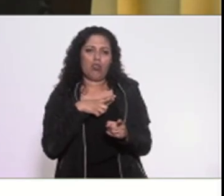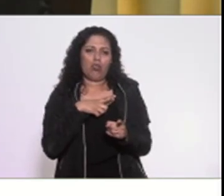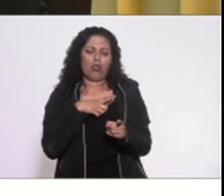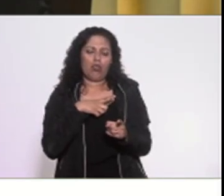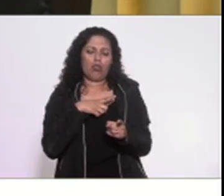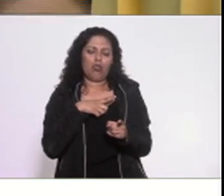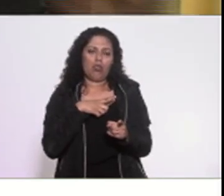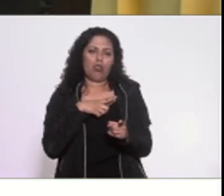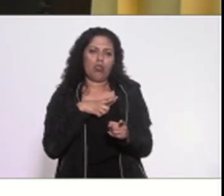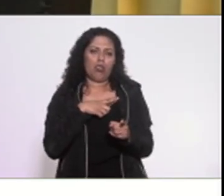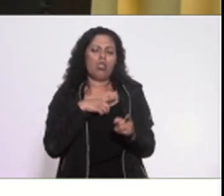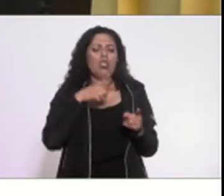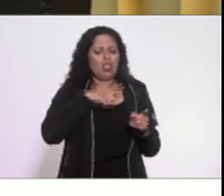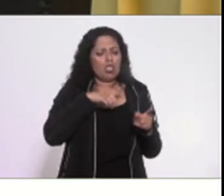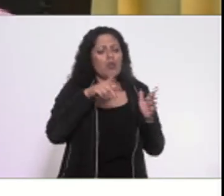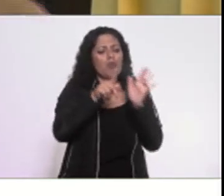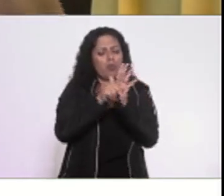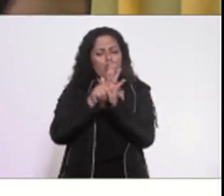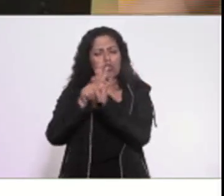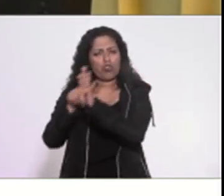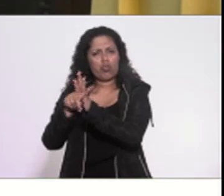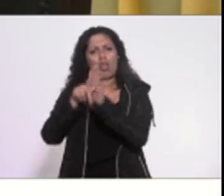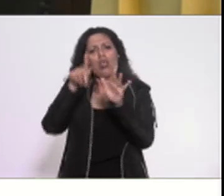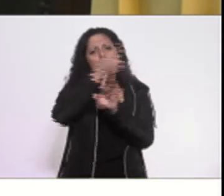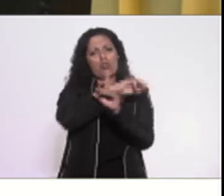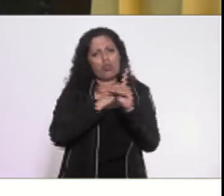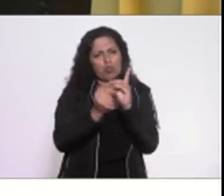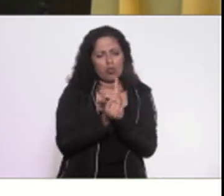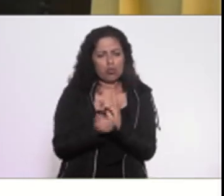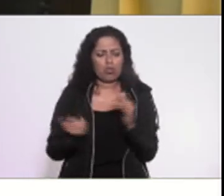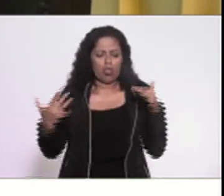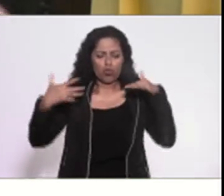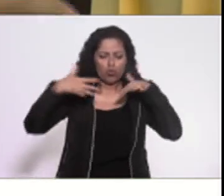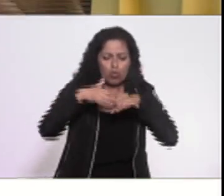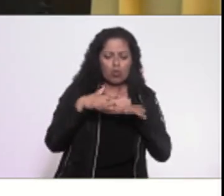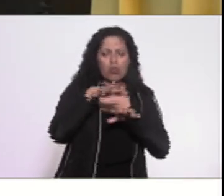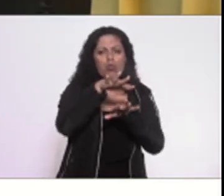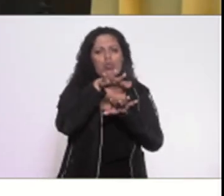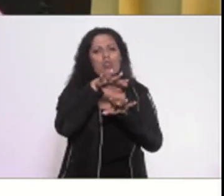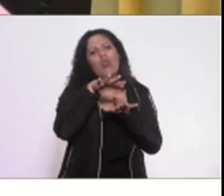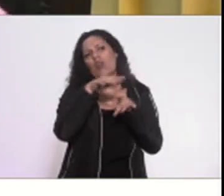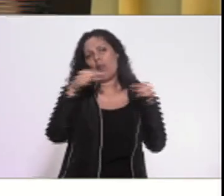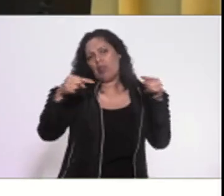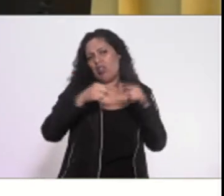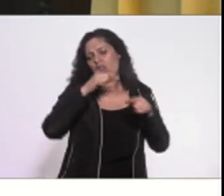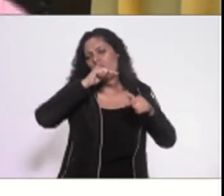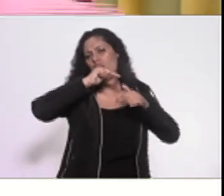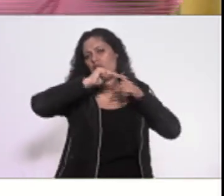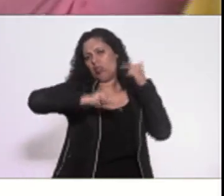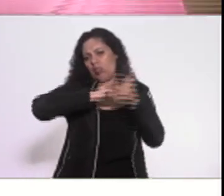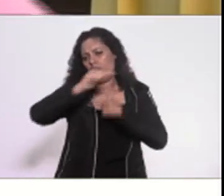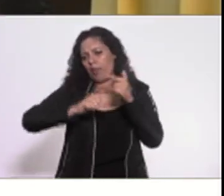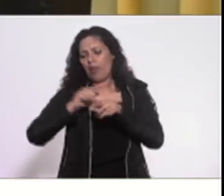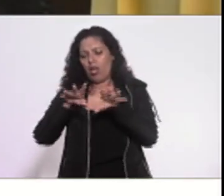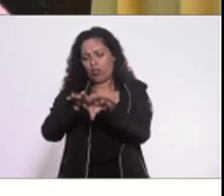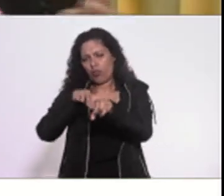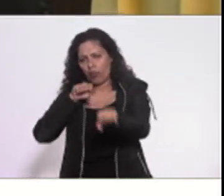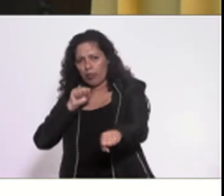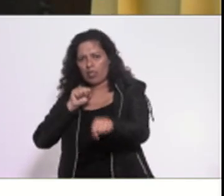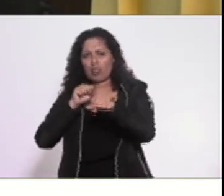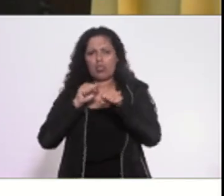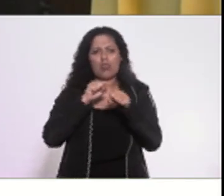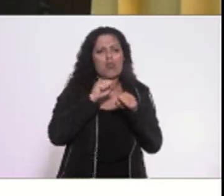tem. Os projetos sociais, projetos de inclusão, seja do mercado de trabalho, seja de formação, seja